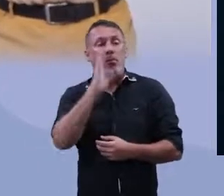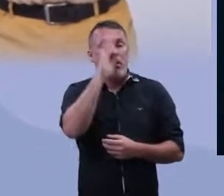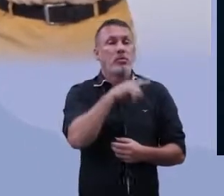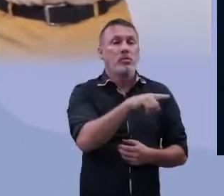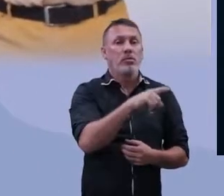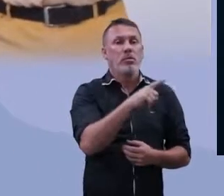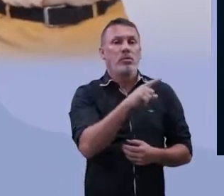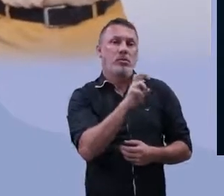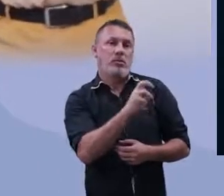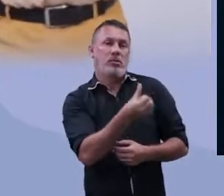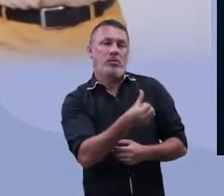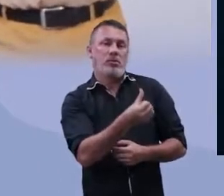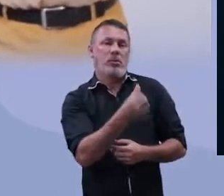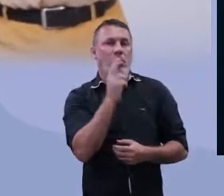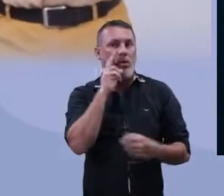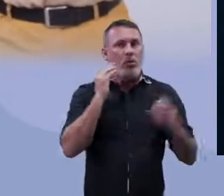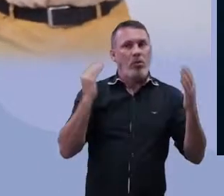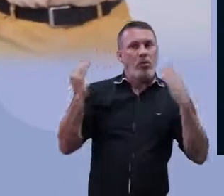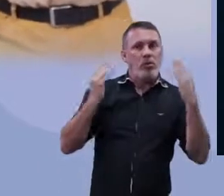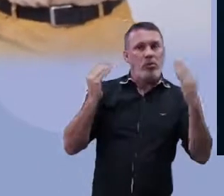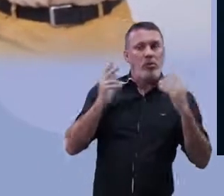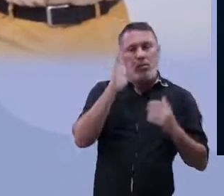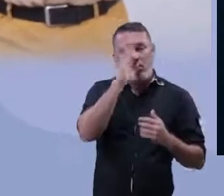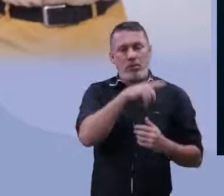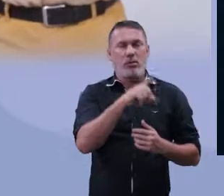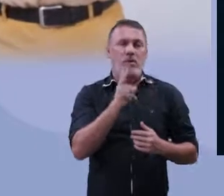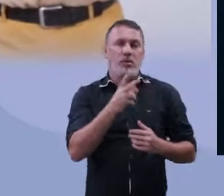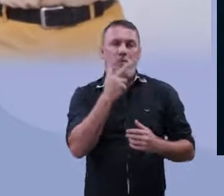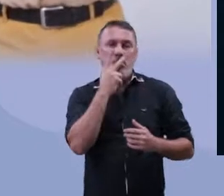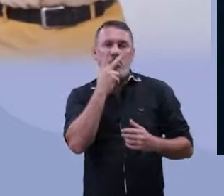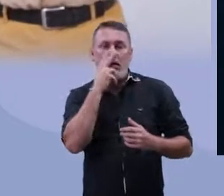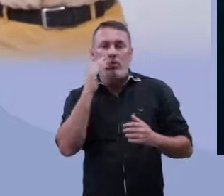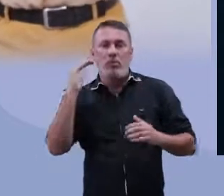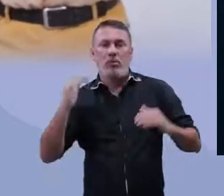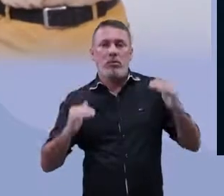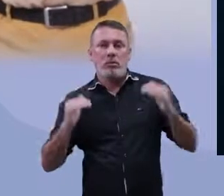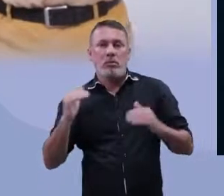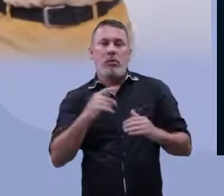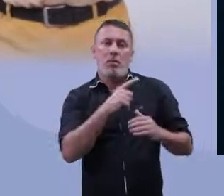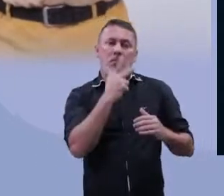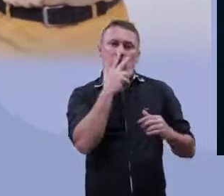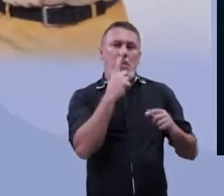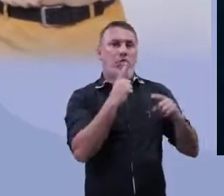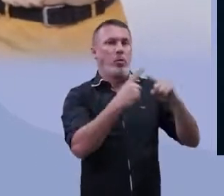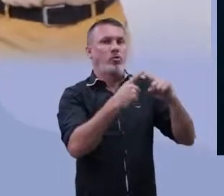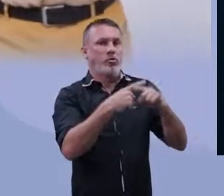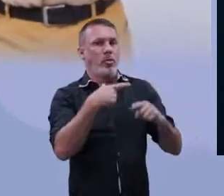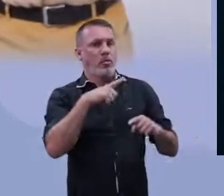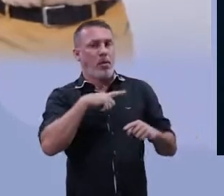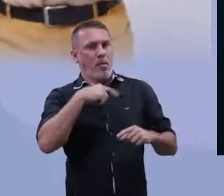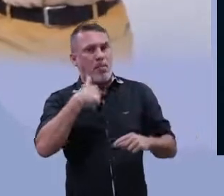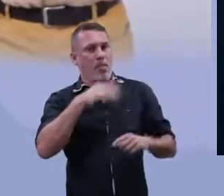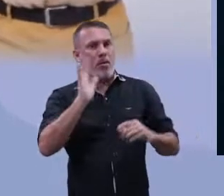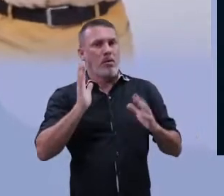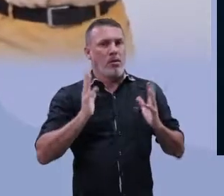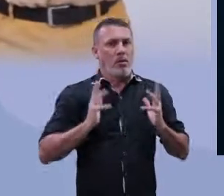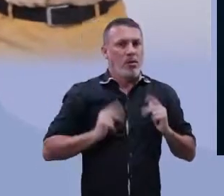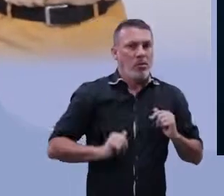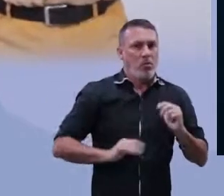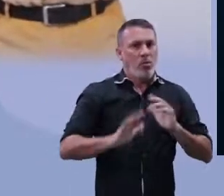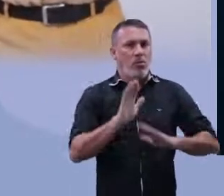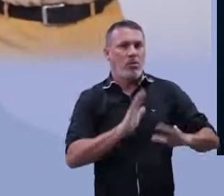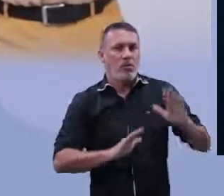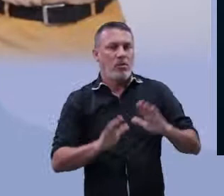o Brasil está em 56%, ou seja, estamos ali em um aspecto, né, bem positivo, né, quanto à questão do uso